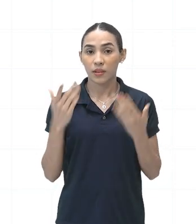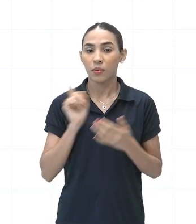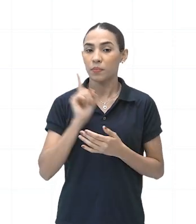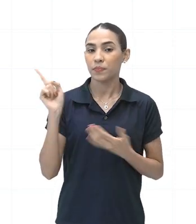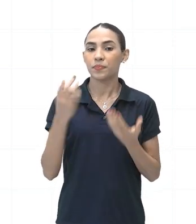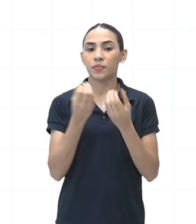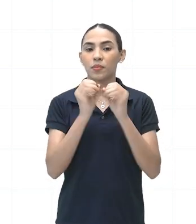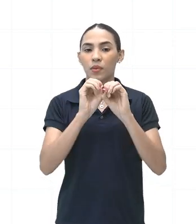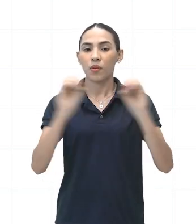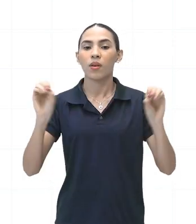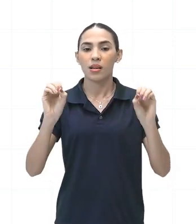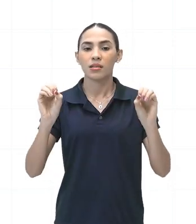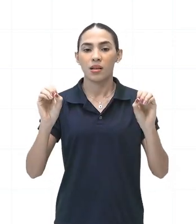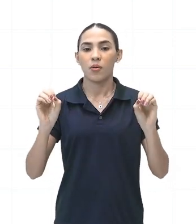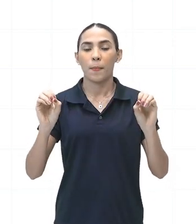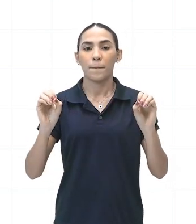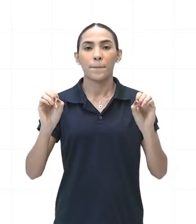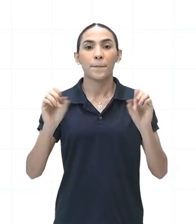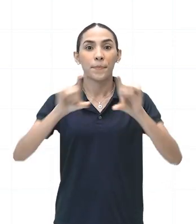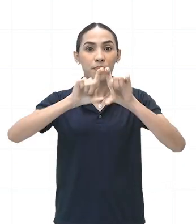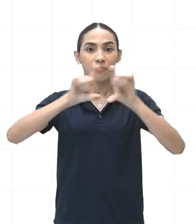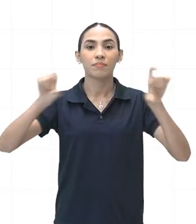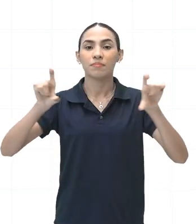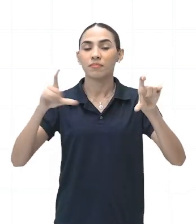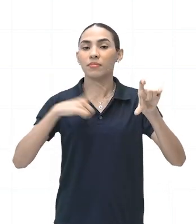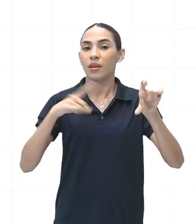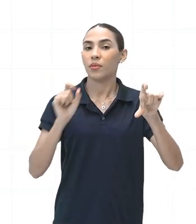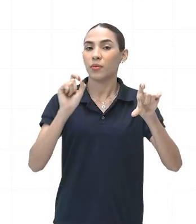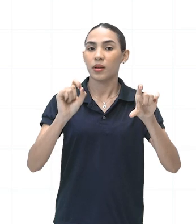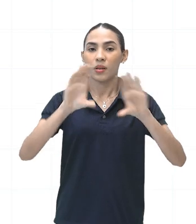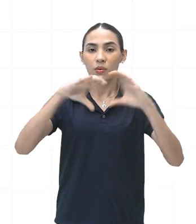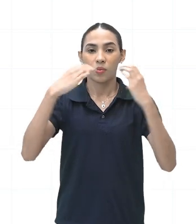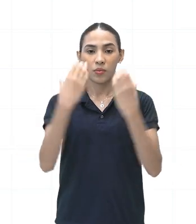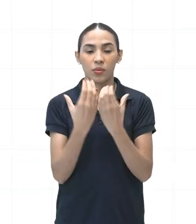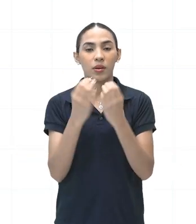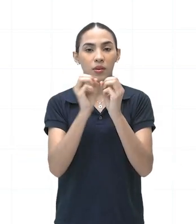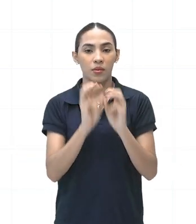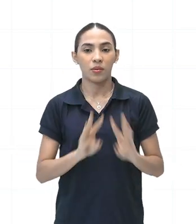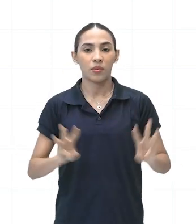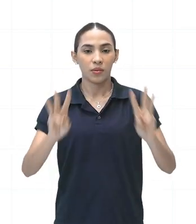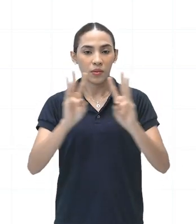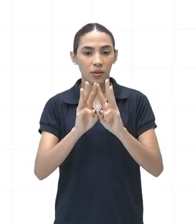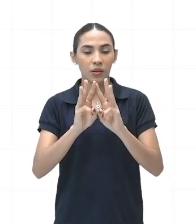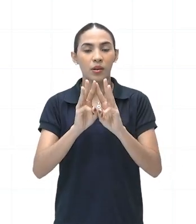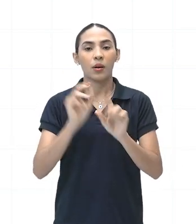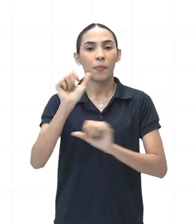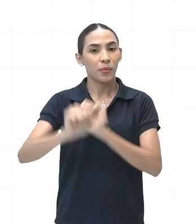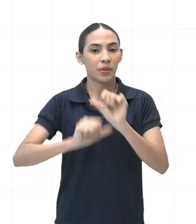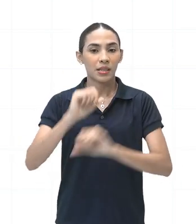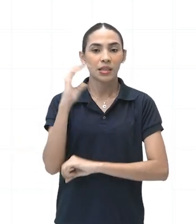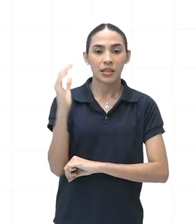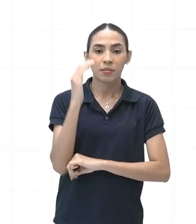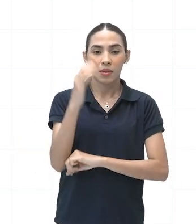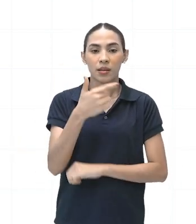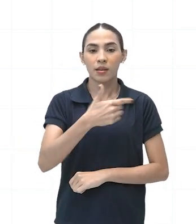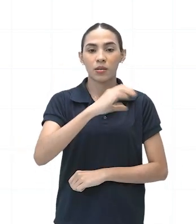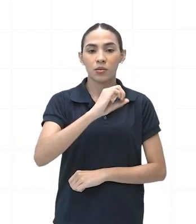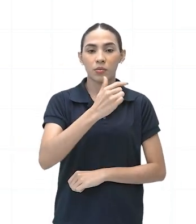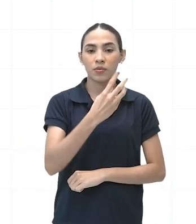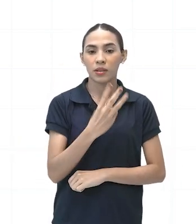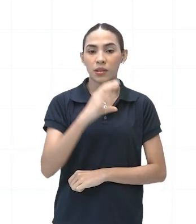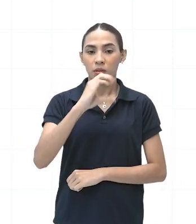nesta oração, neste enunciado bem grande, nós temos aí, né, a Conferência das Nações Unidas sobre Mudanças Climáticas de